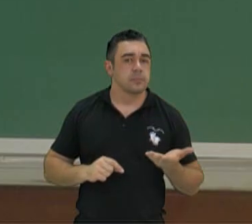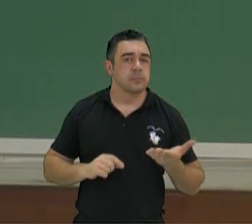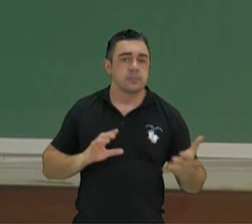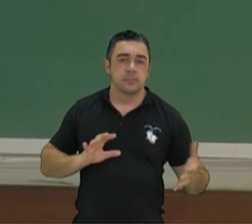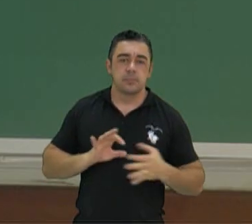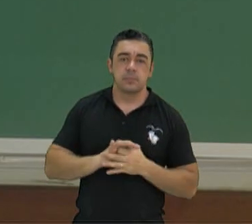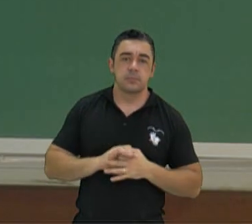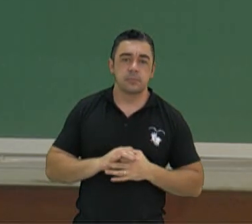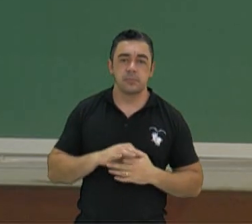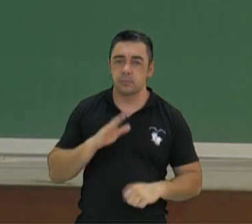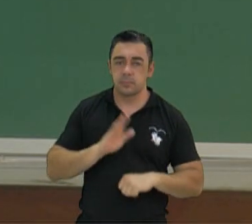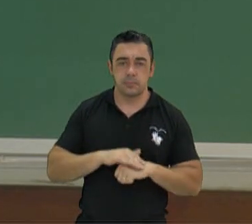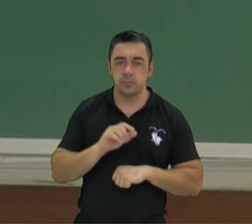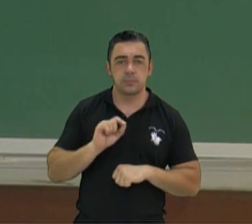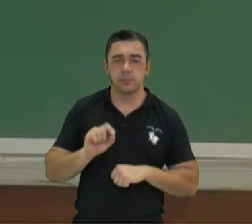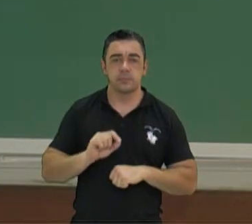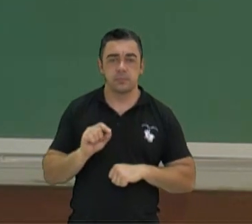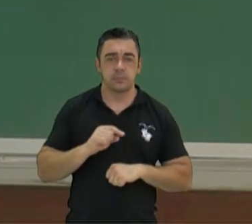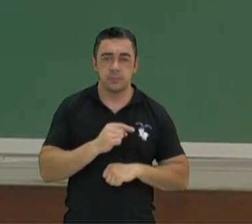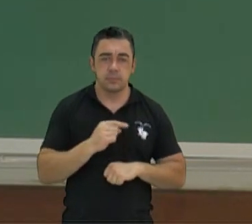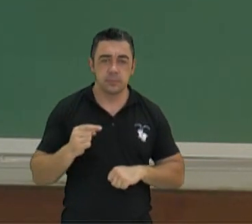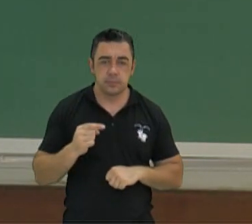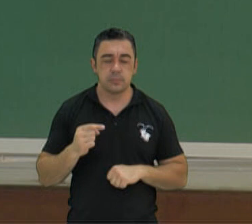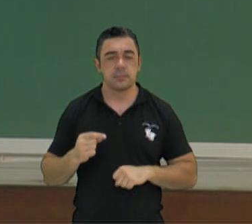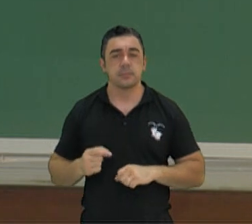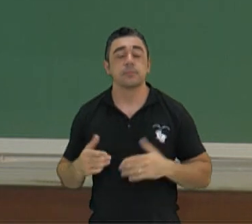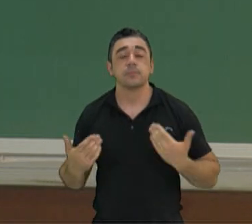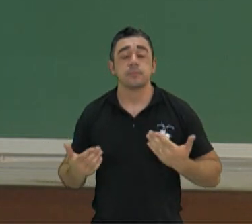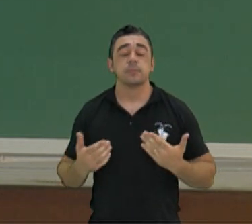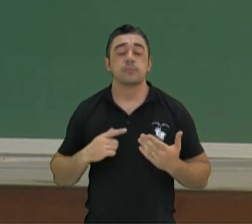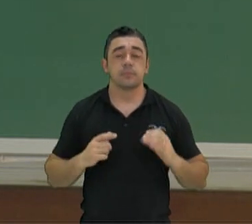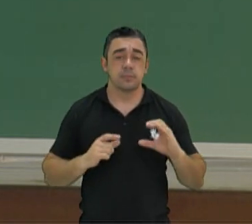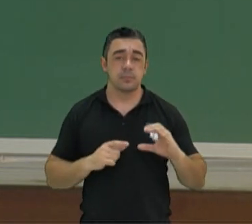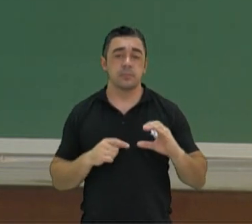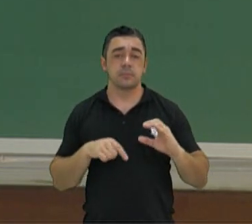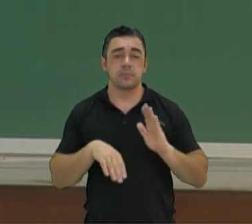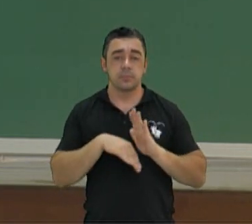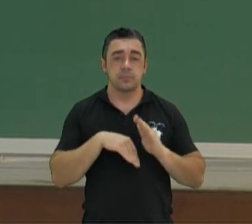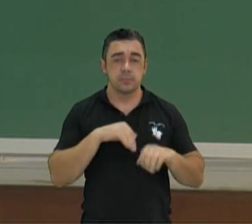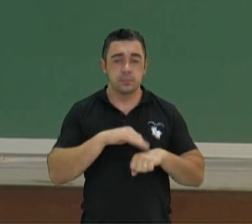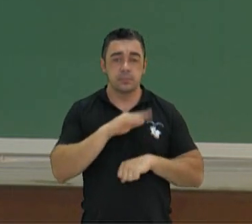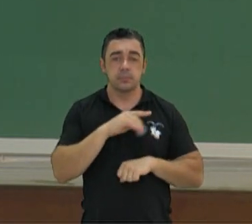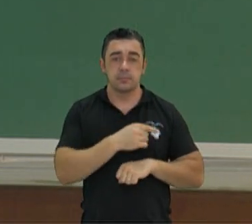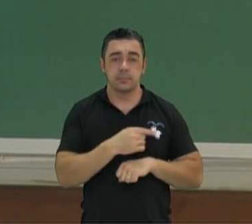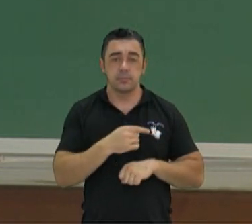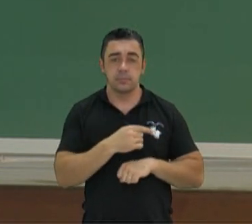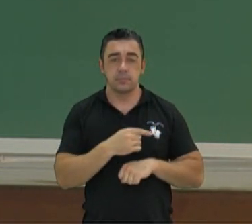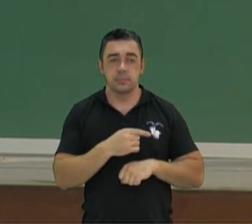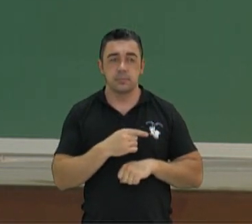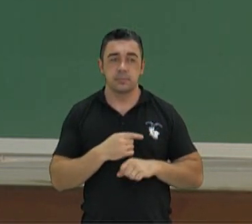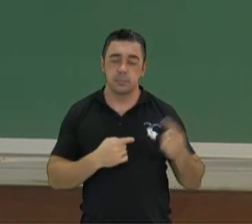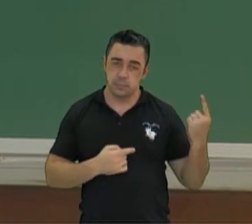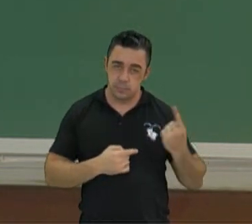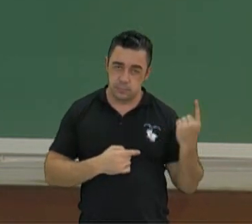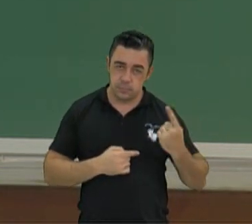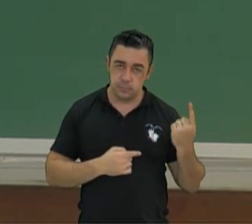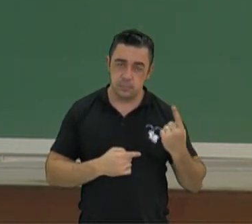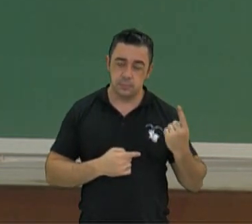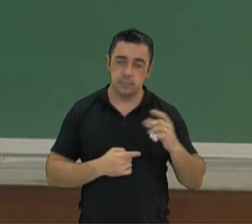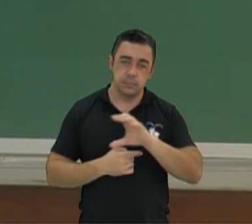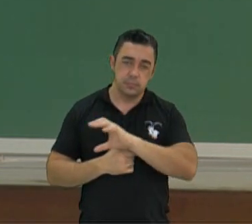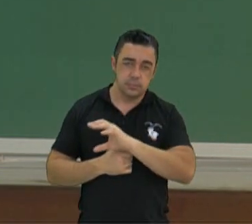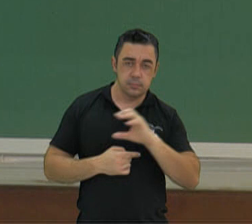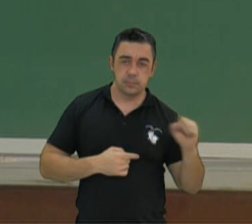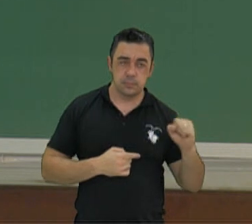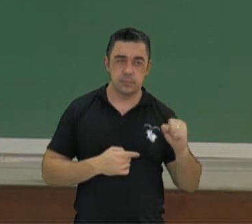se ligar ao mais negativo. Qual carbono é mais negativo? O primeiro carbono aqui da